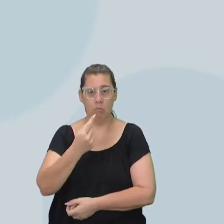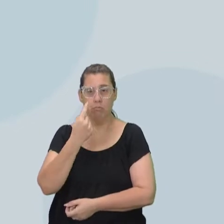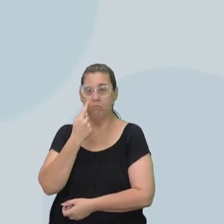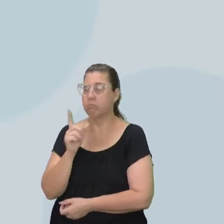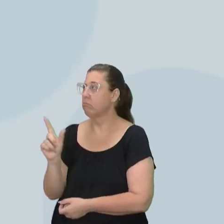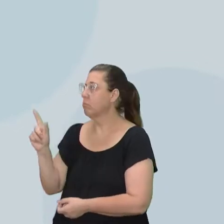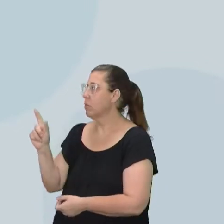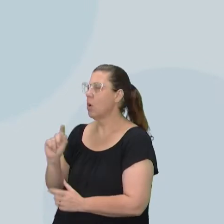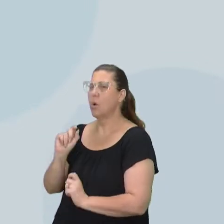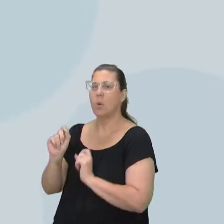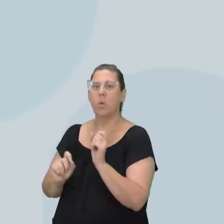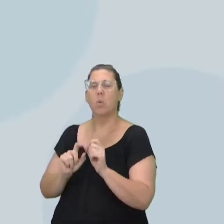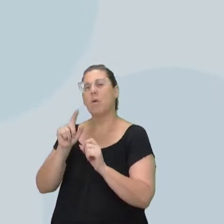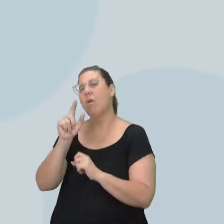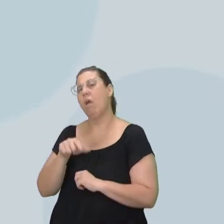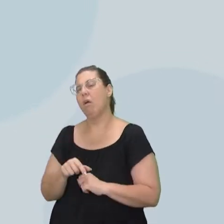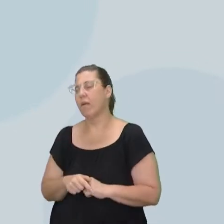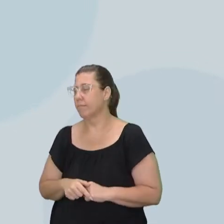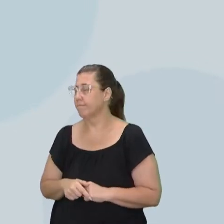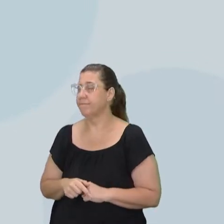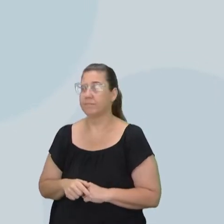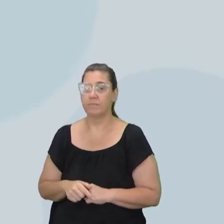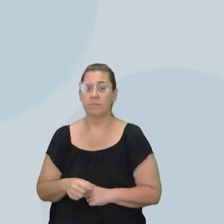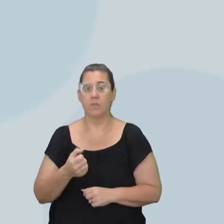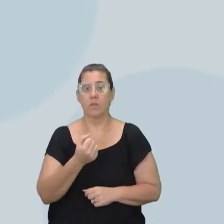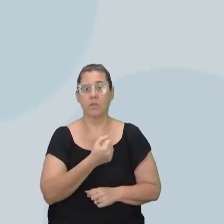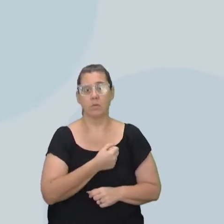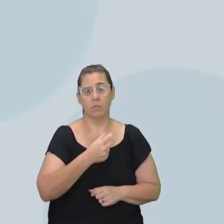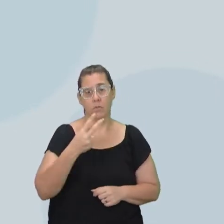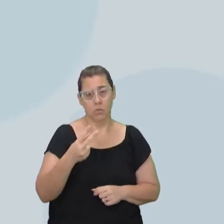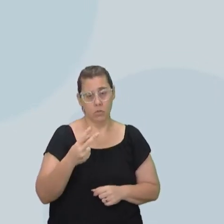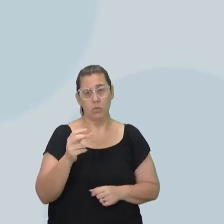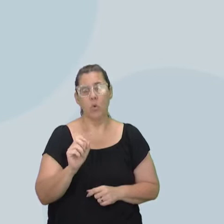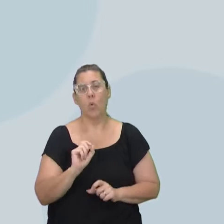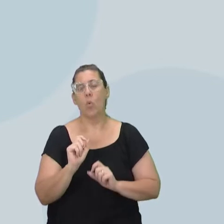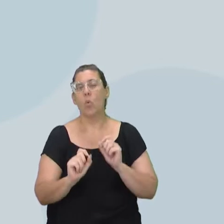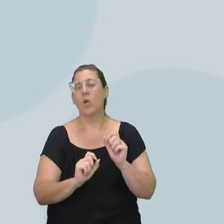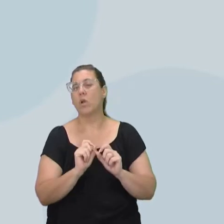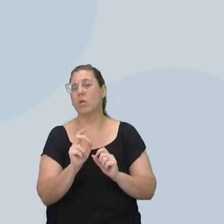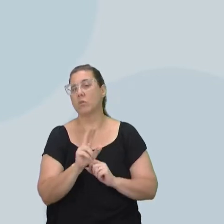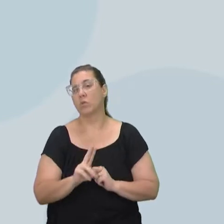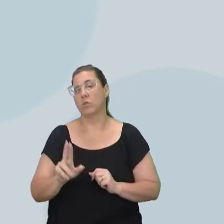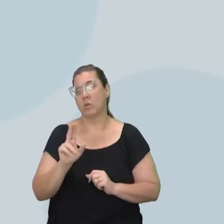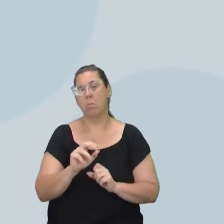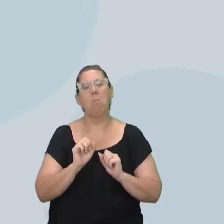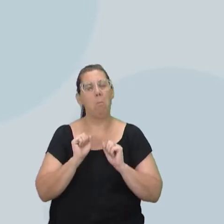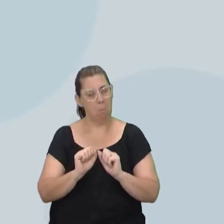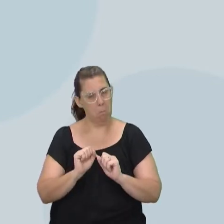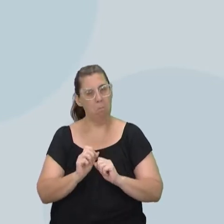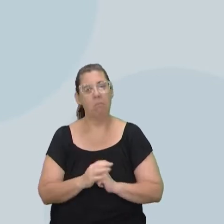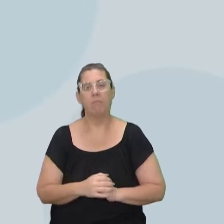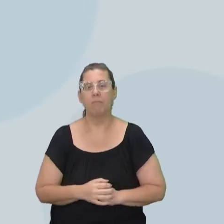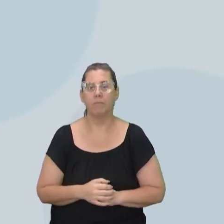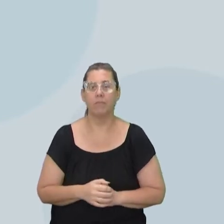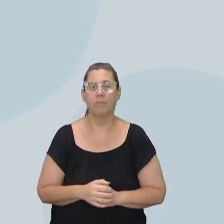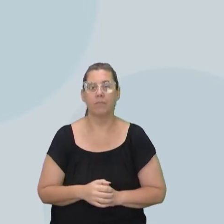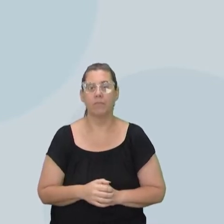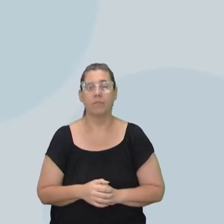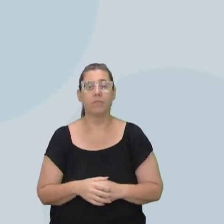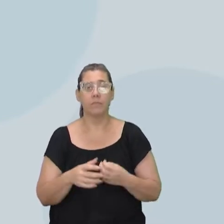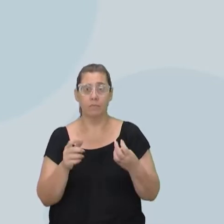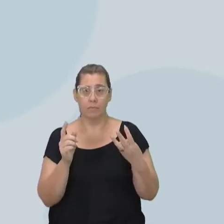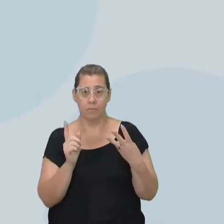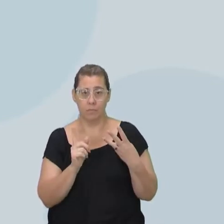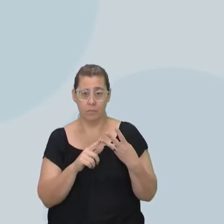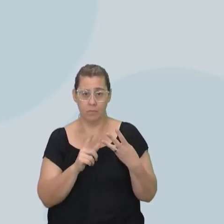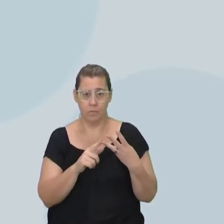era o Observatório de Imprensa. Na aula 2, recursos que devemos utilizar, ou seja, os recursos que eu falei, mural e etc.